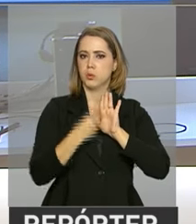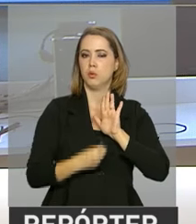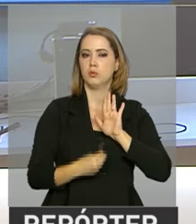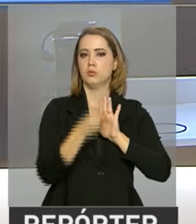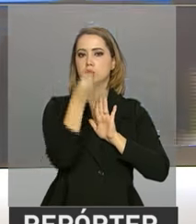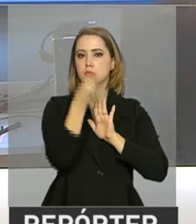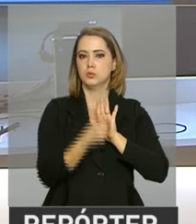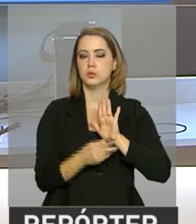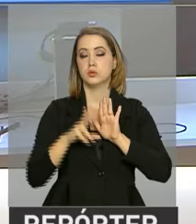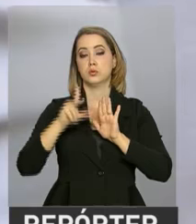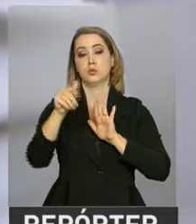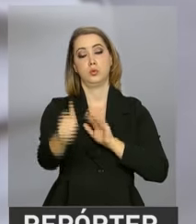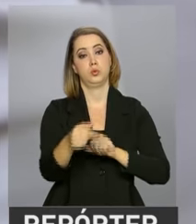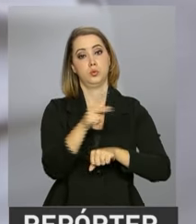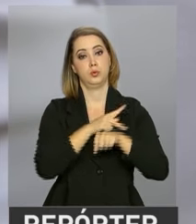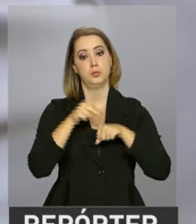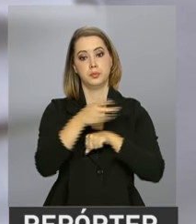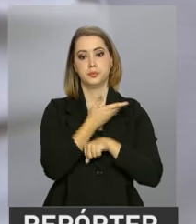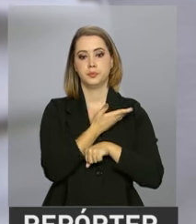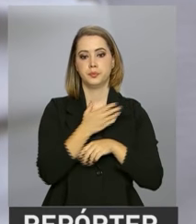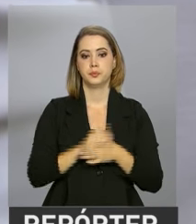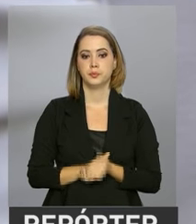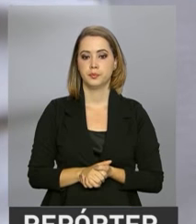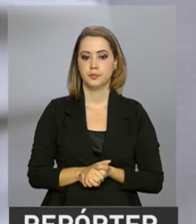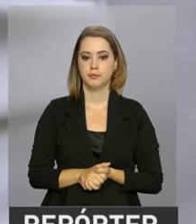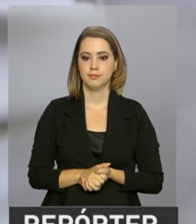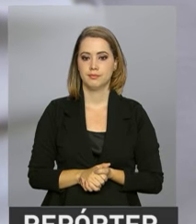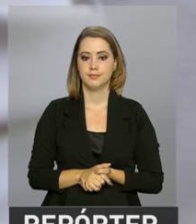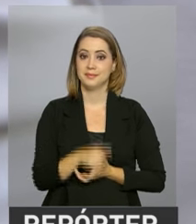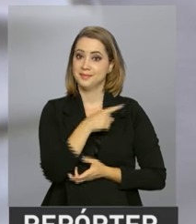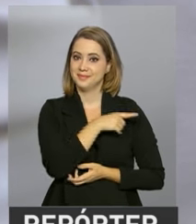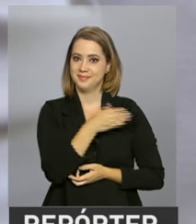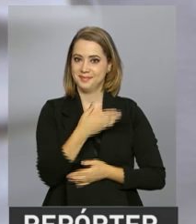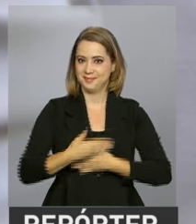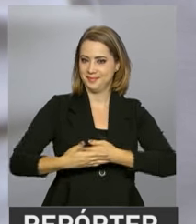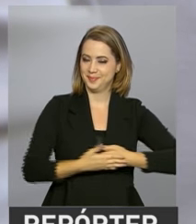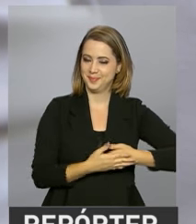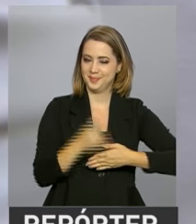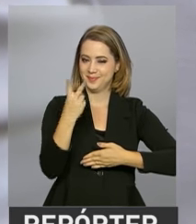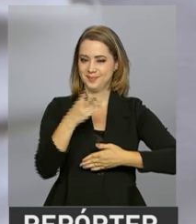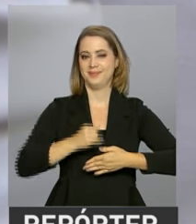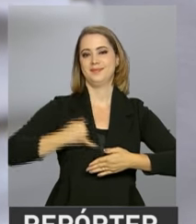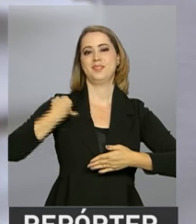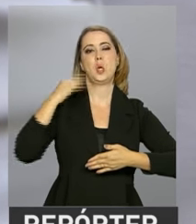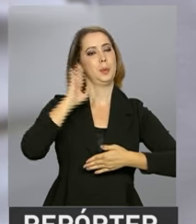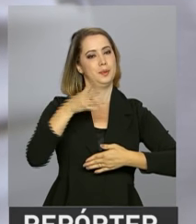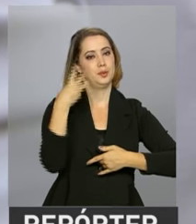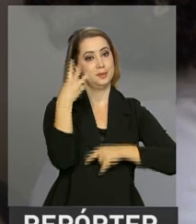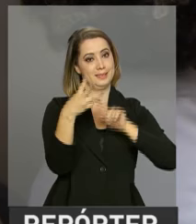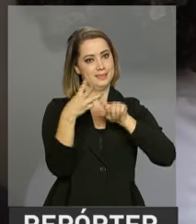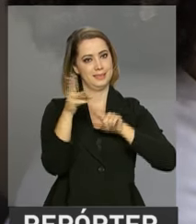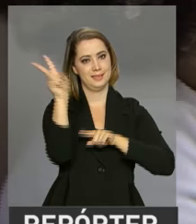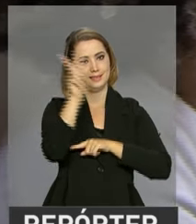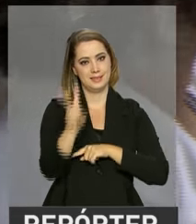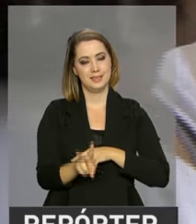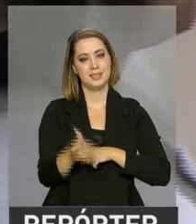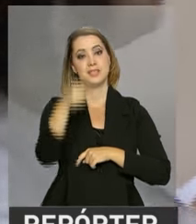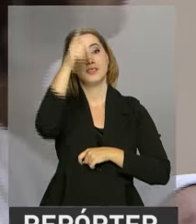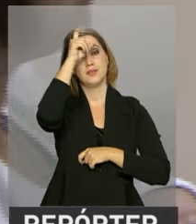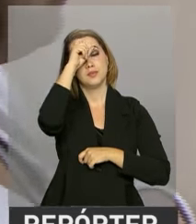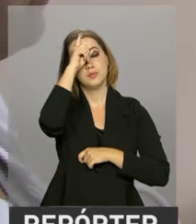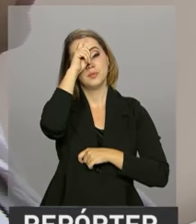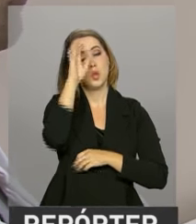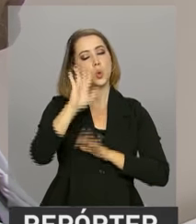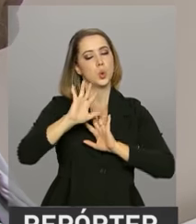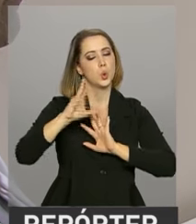todo o país Isadora tem dois meses e já está na sua terceira consulta todos os dados e